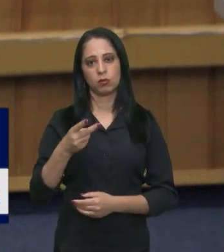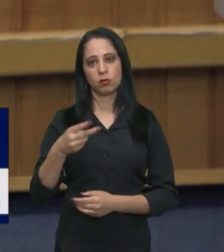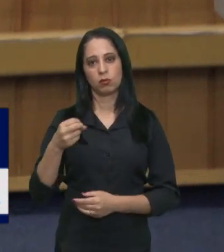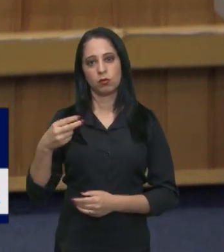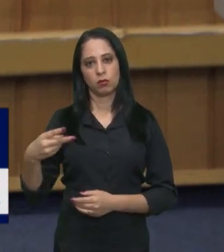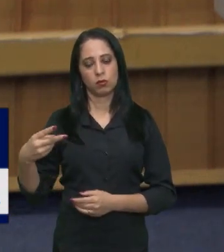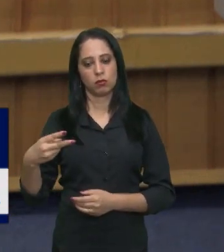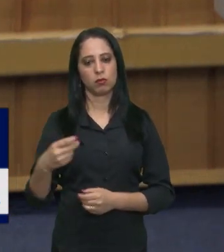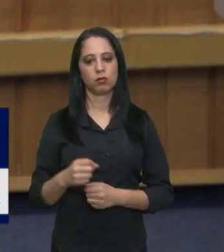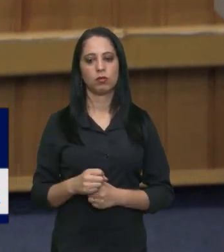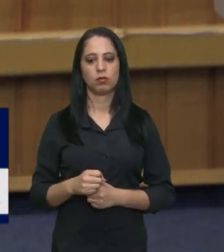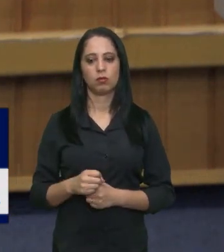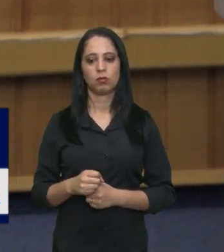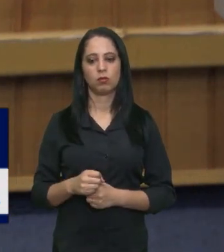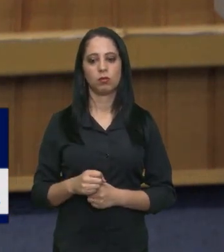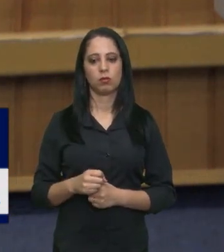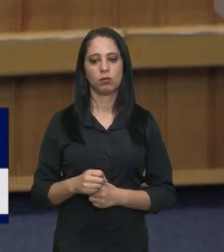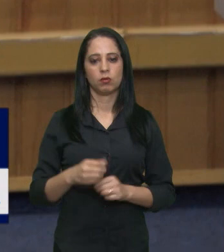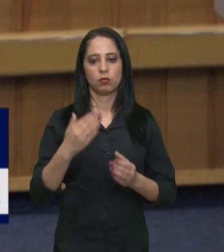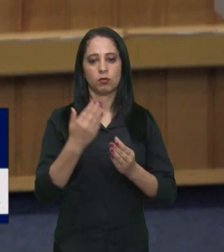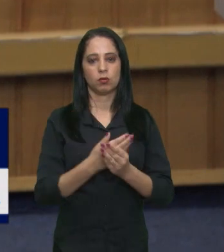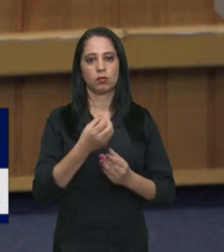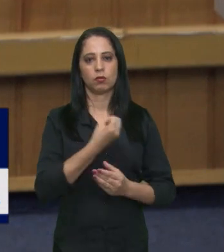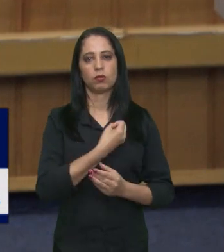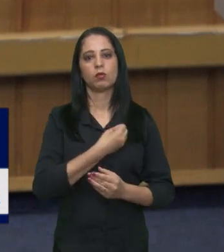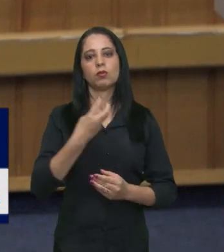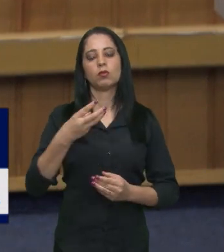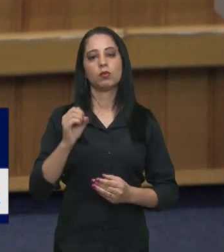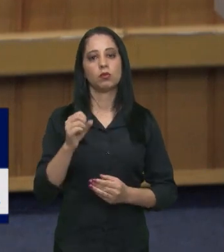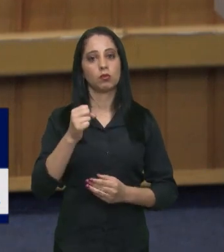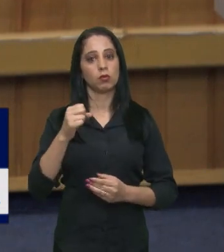3087/2022. Processo